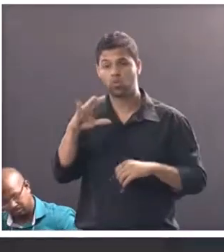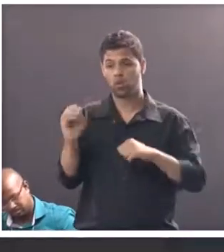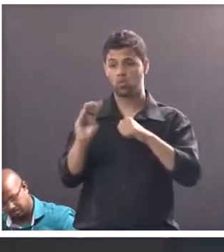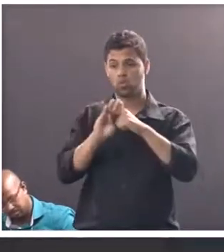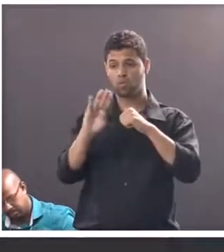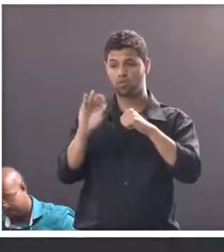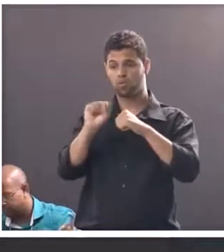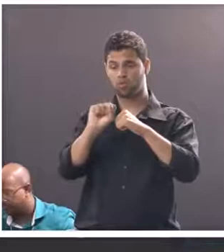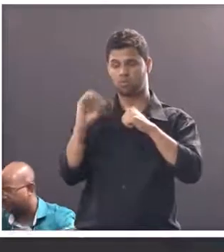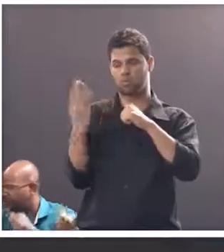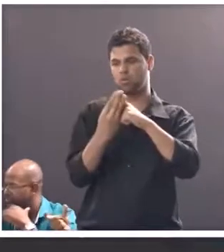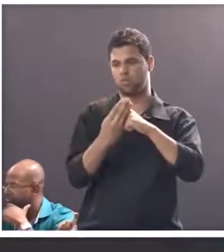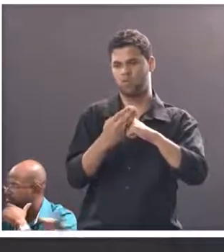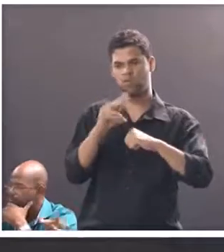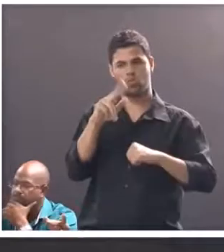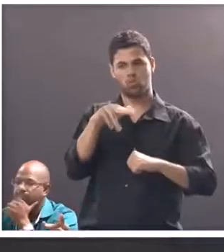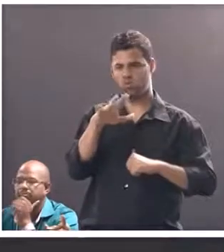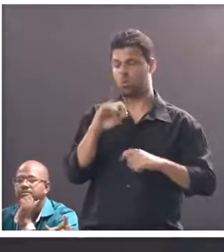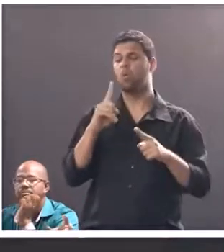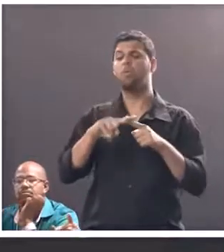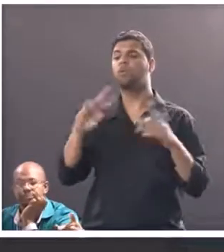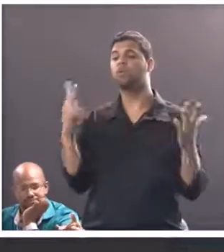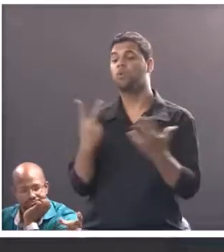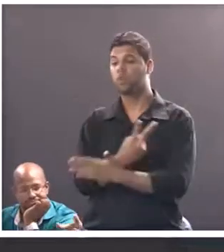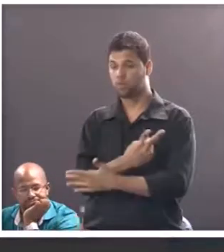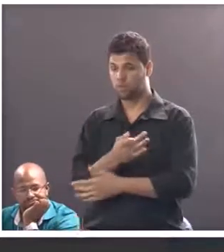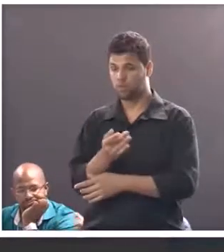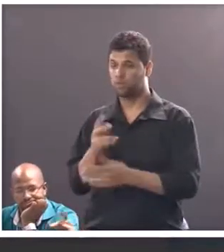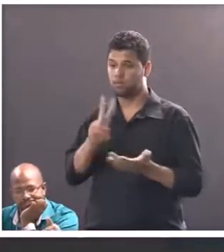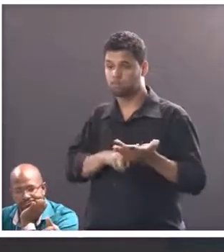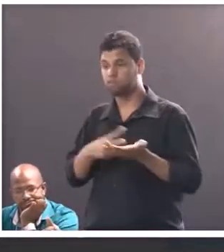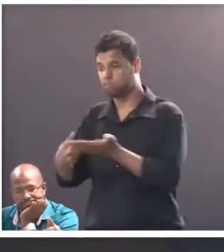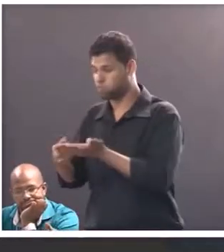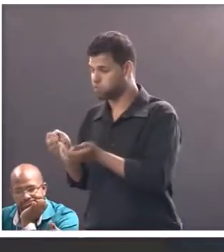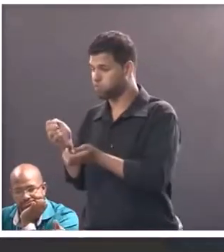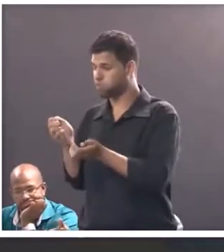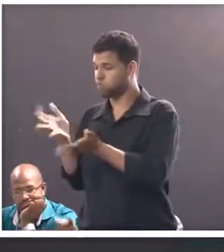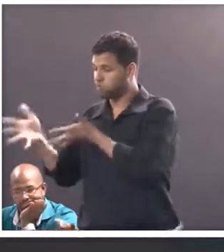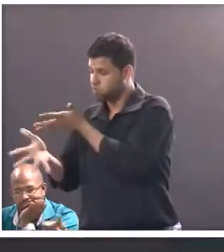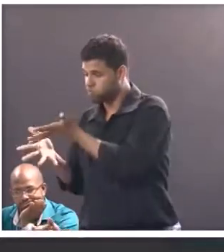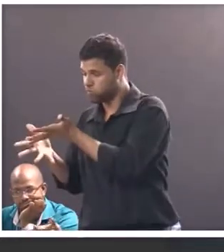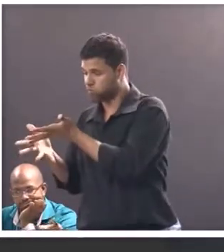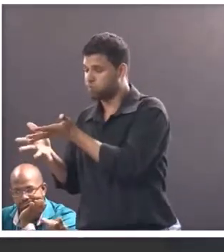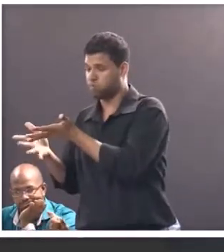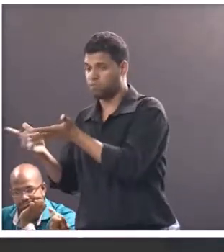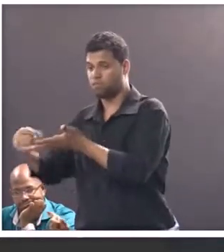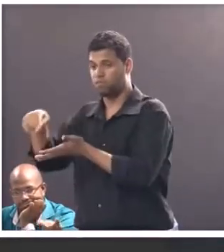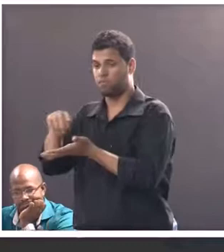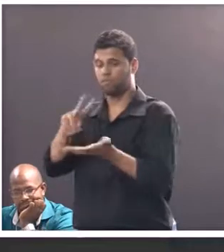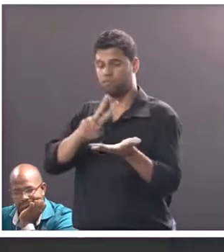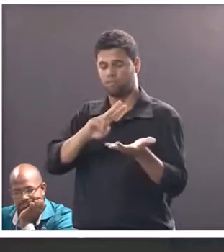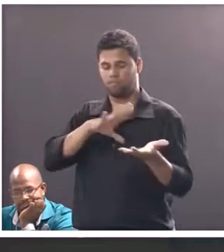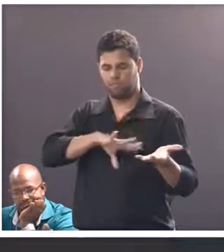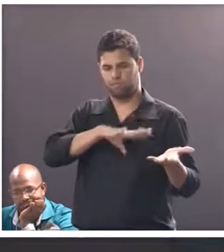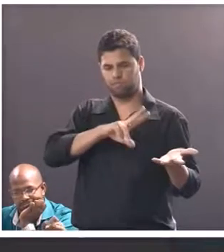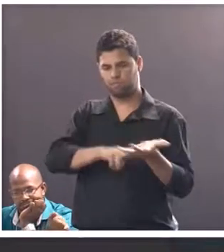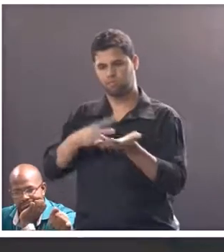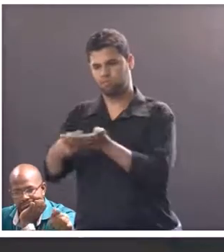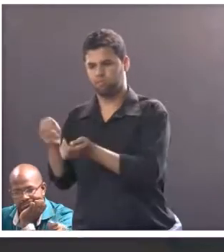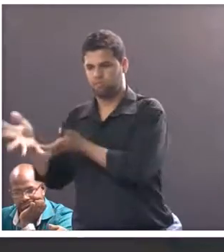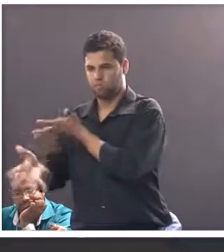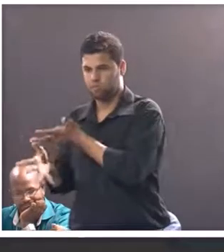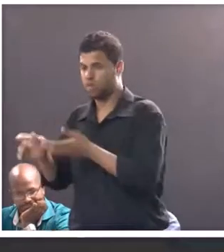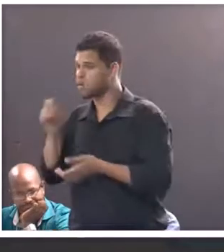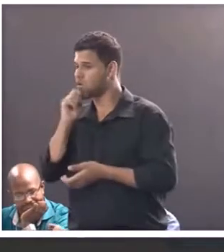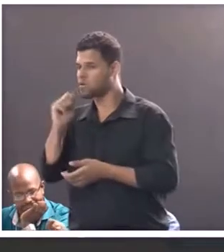substantivo. Por que isso acontece muito na tradução do português para a língua de sinais? Porque na língua de sinais nós não temos o artigo. E